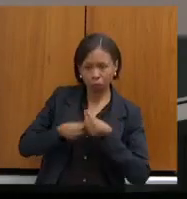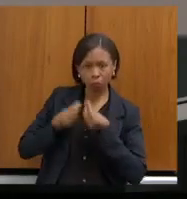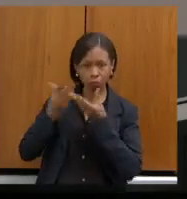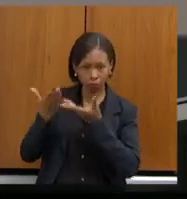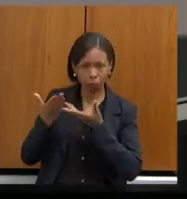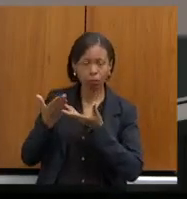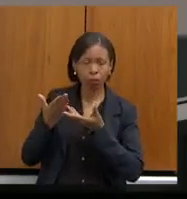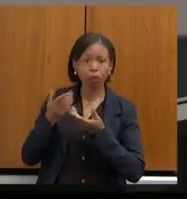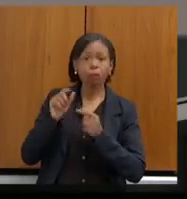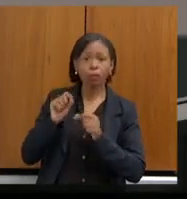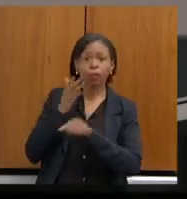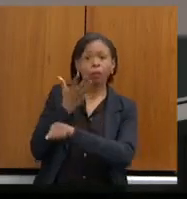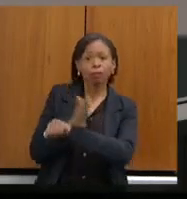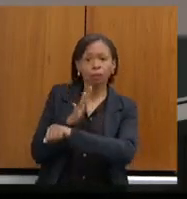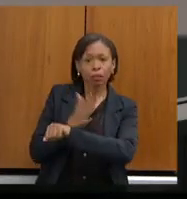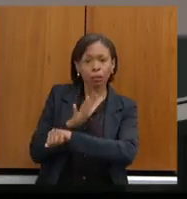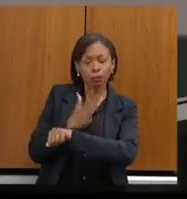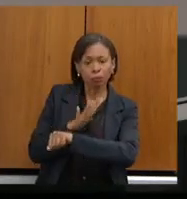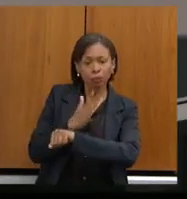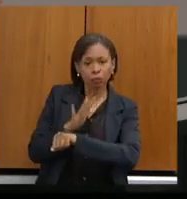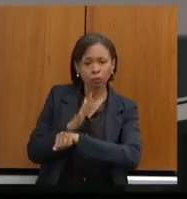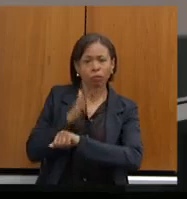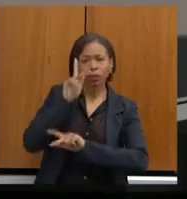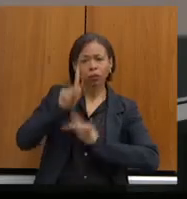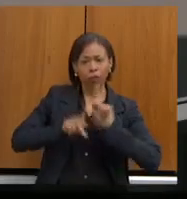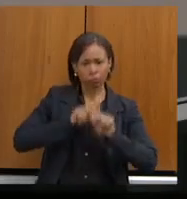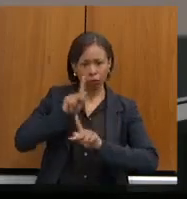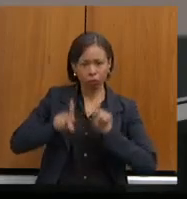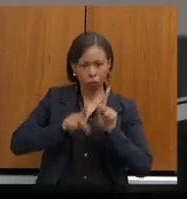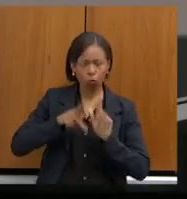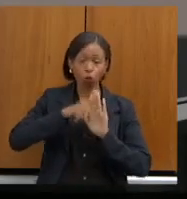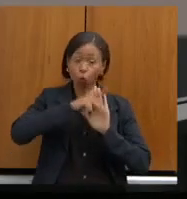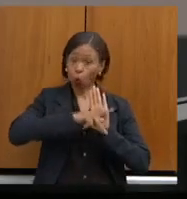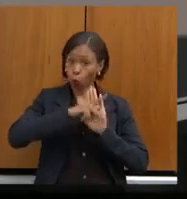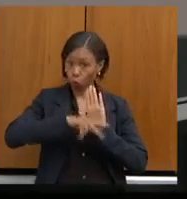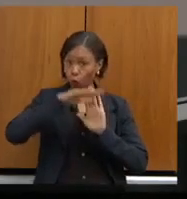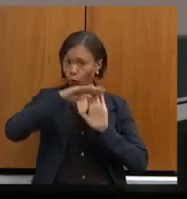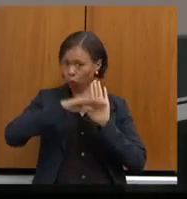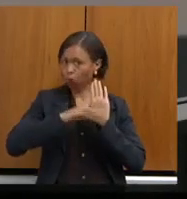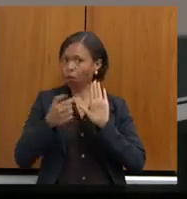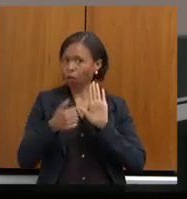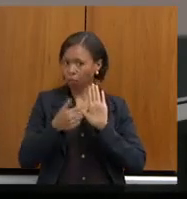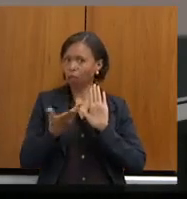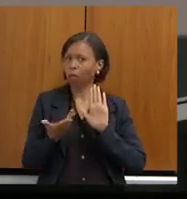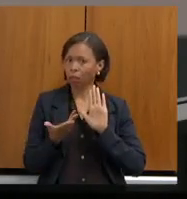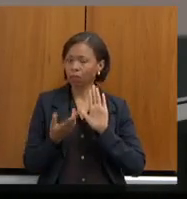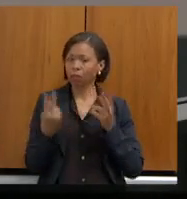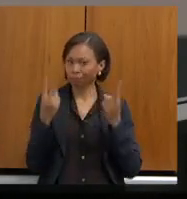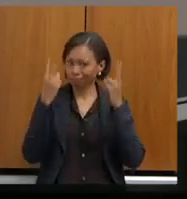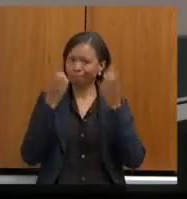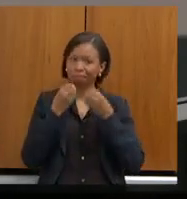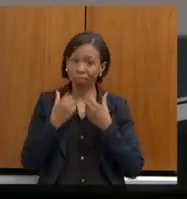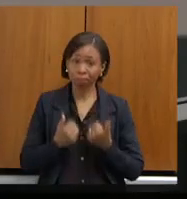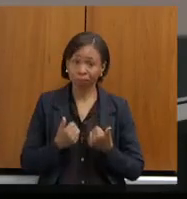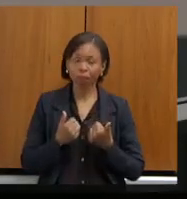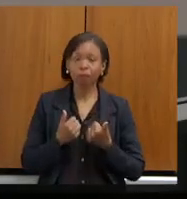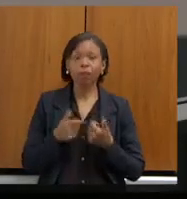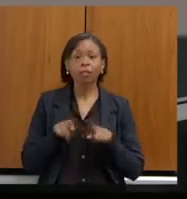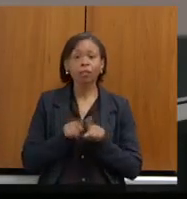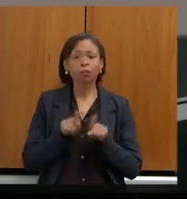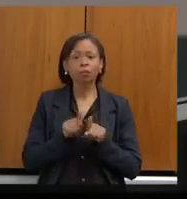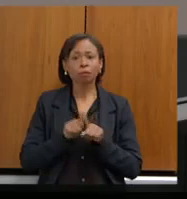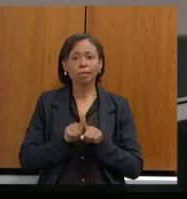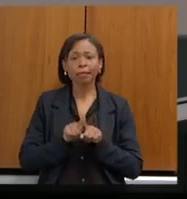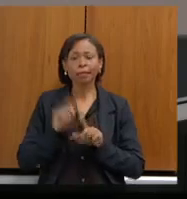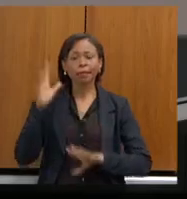É treinar as pessoas do início desse programa vitorioso e que essa questão da